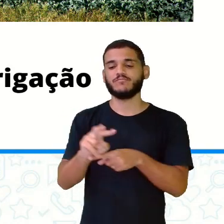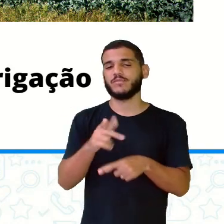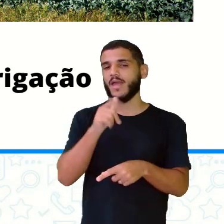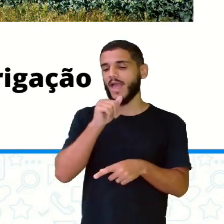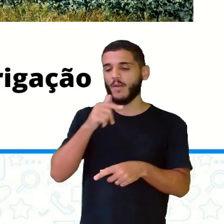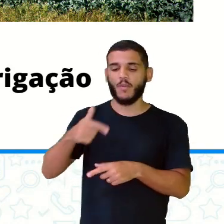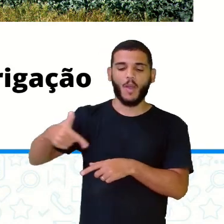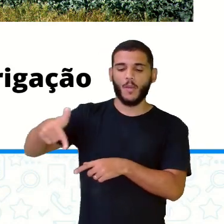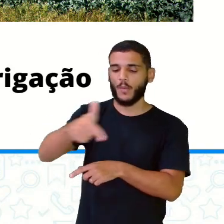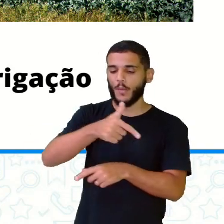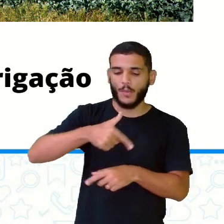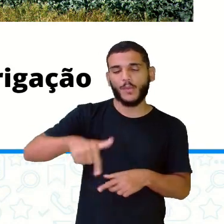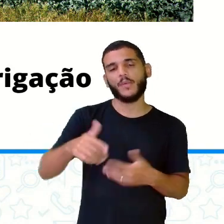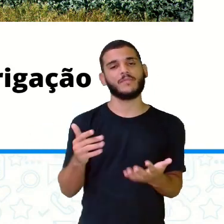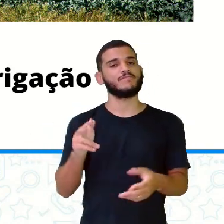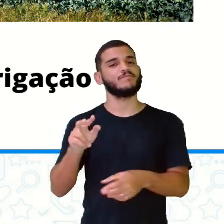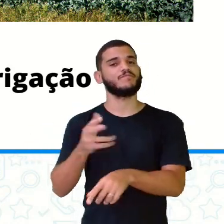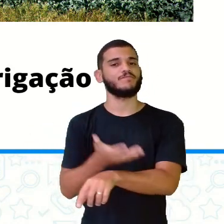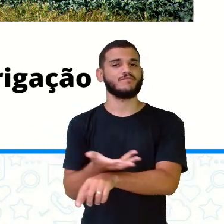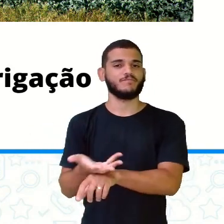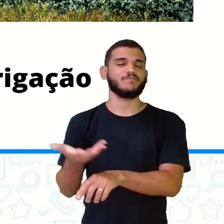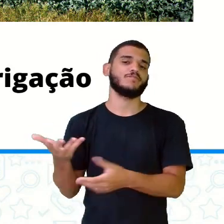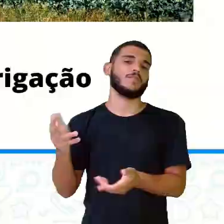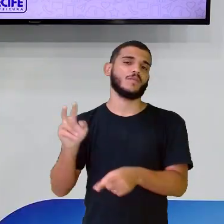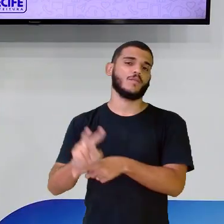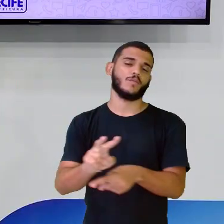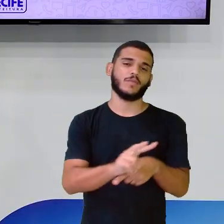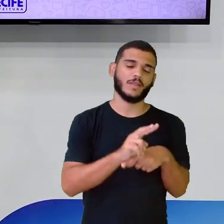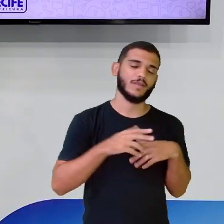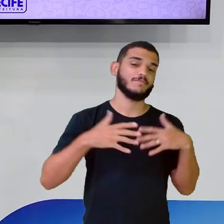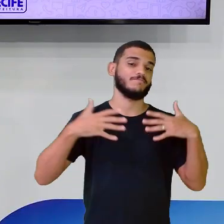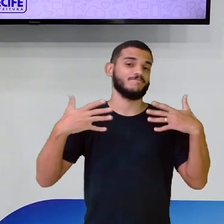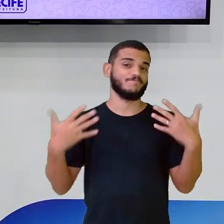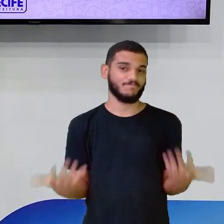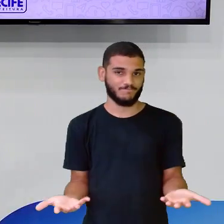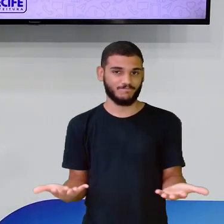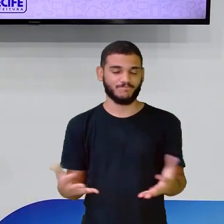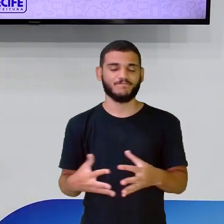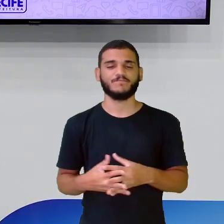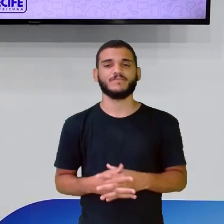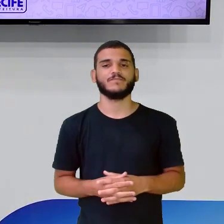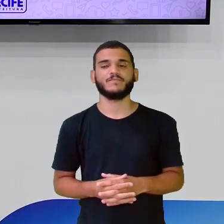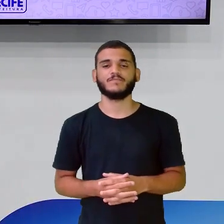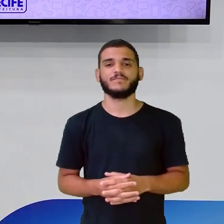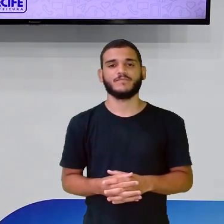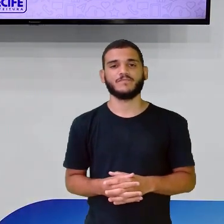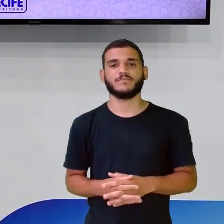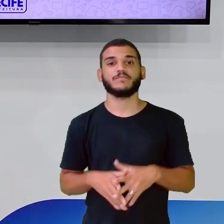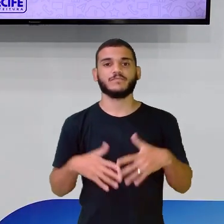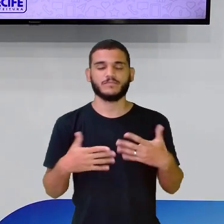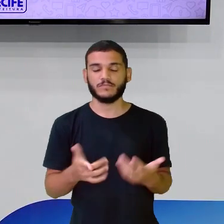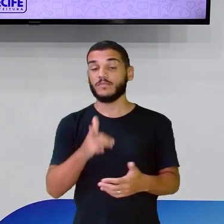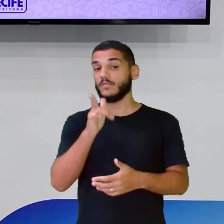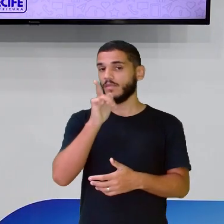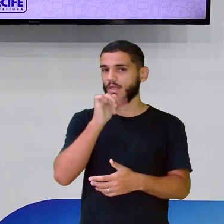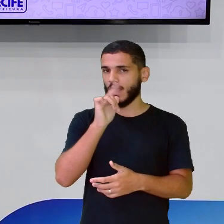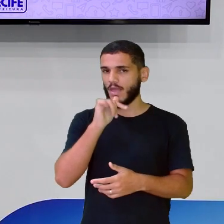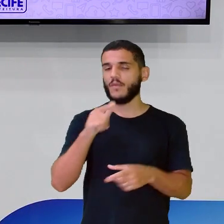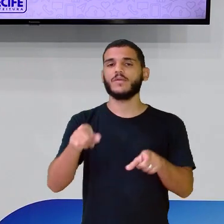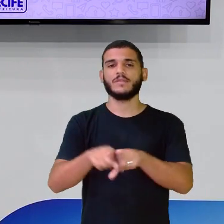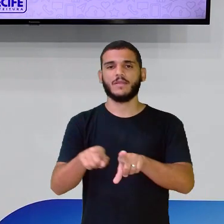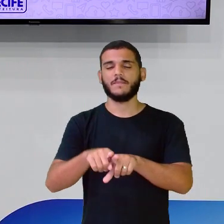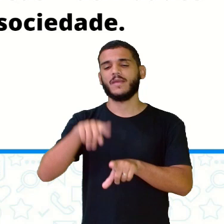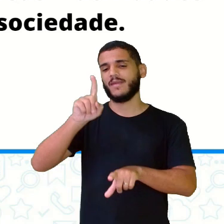não tem a água para preservá-las e para fazer com que elas cresçam. A água, além de